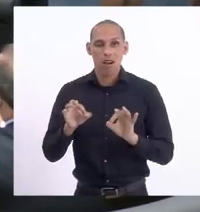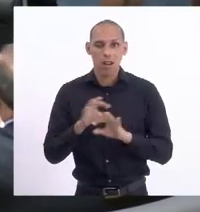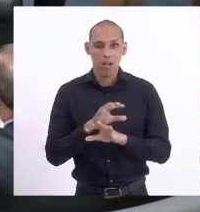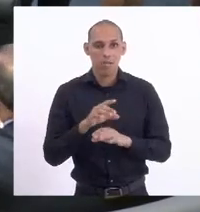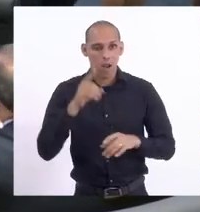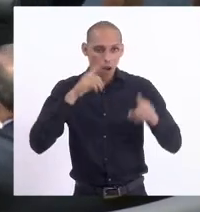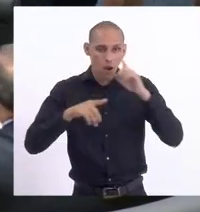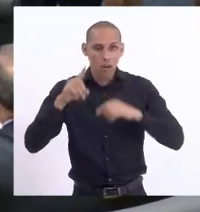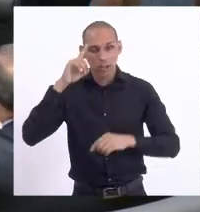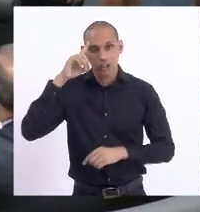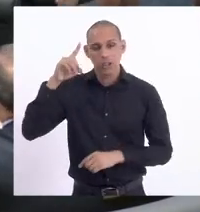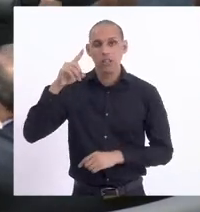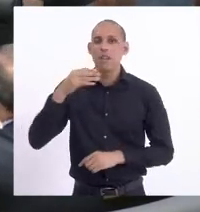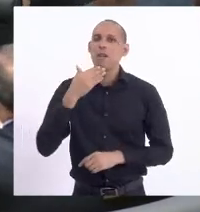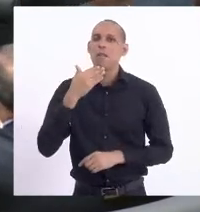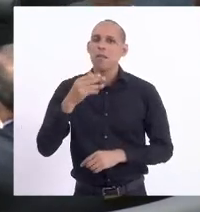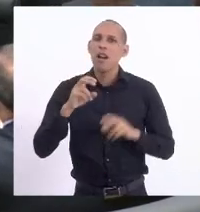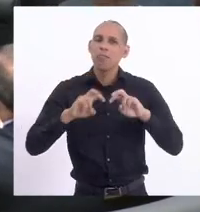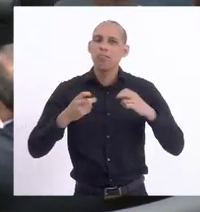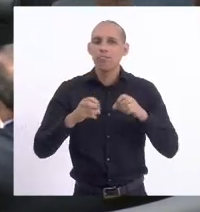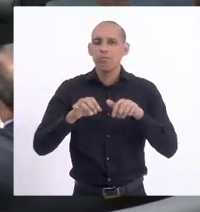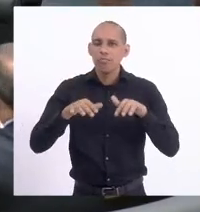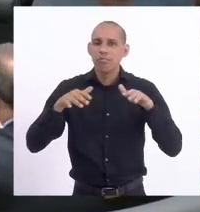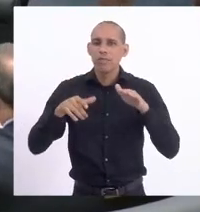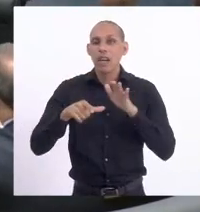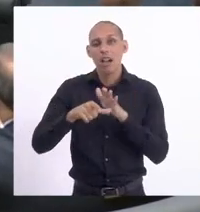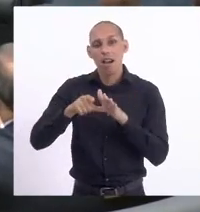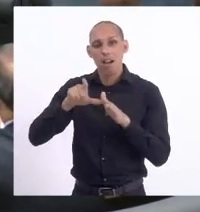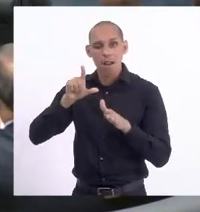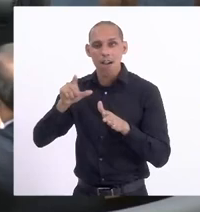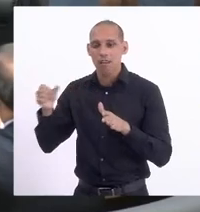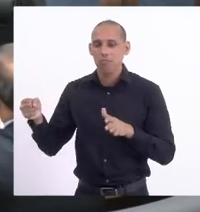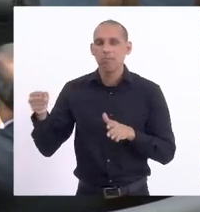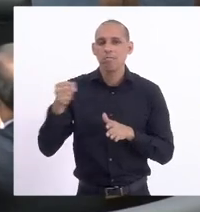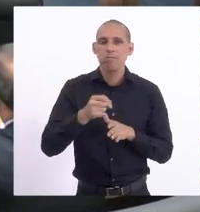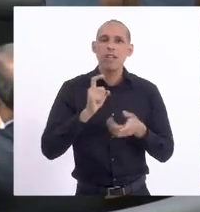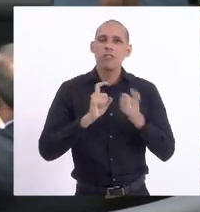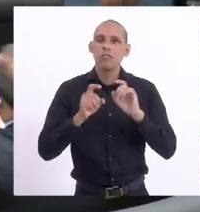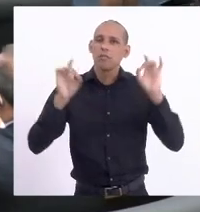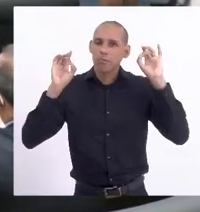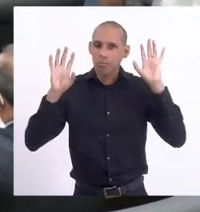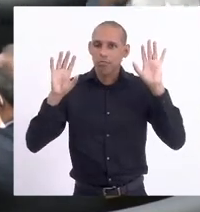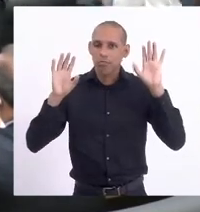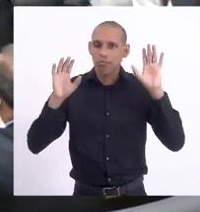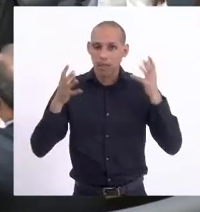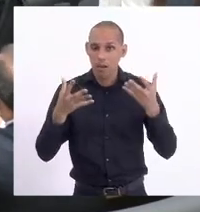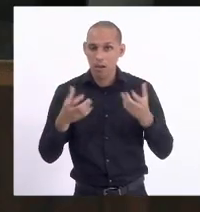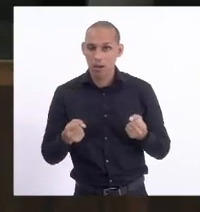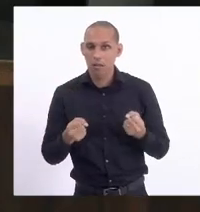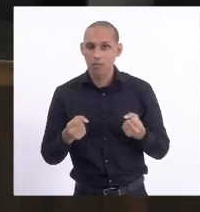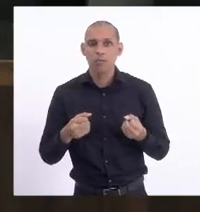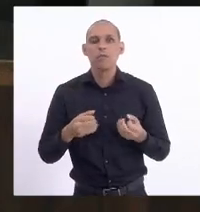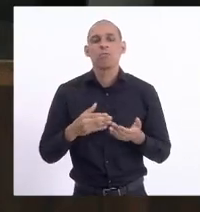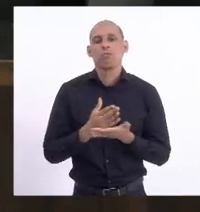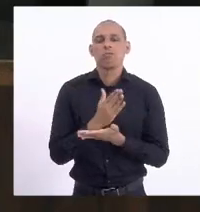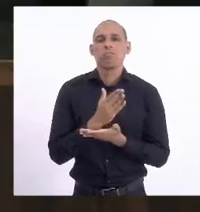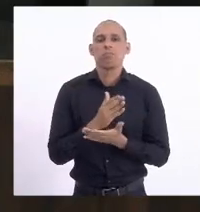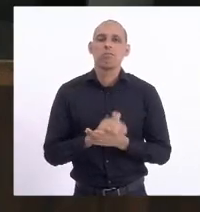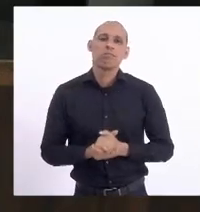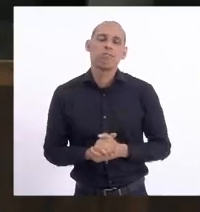ordem do dia, pede autorização do plenário para que possa antecipar as sessões extraordinárias. Se os que aprovam, ministro, como estão aprovadas,